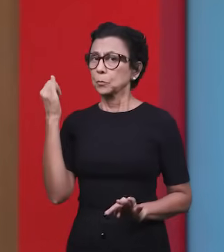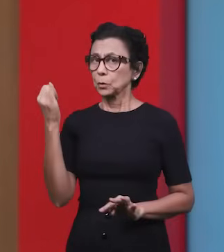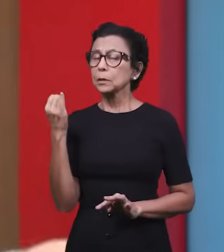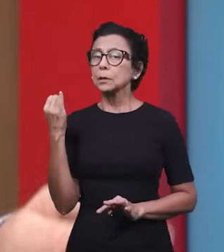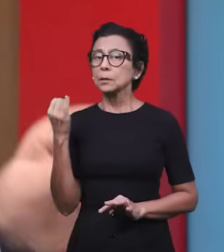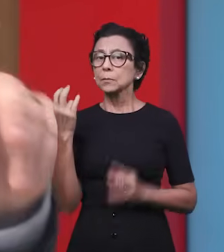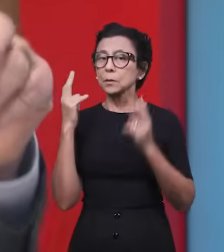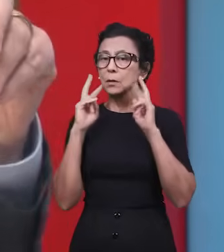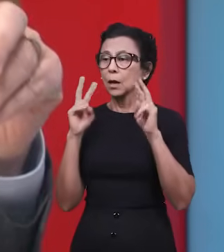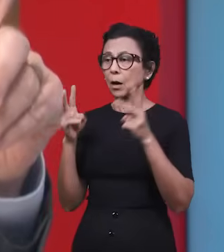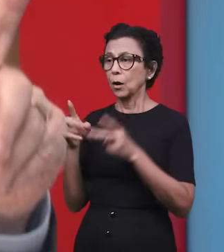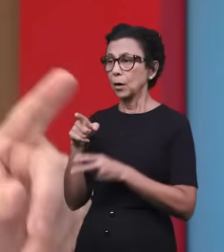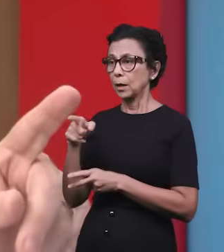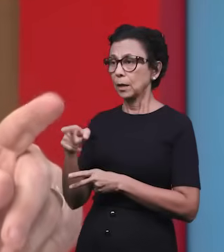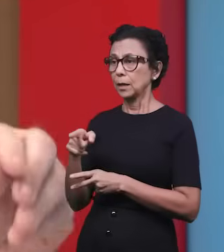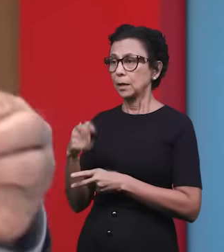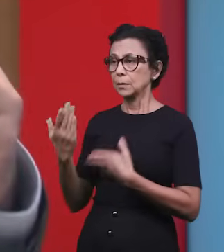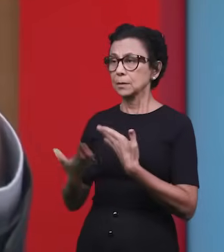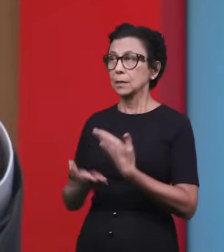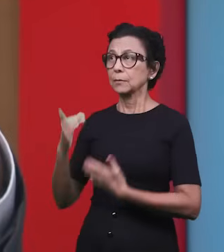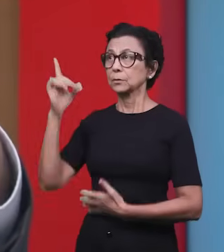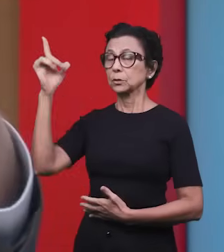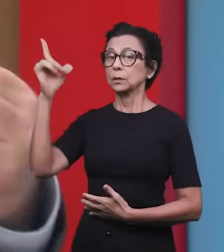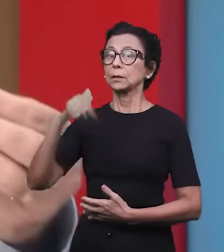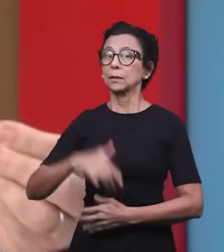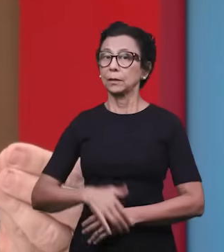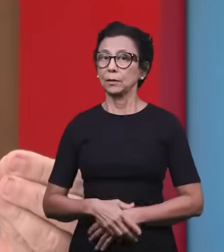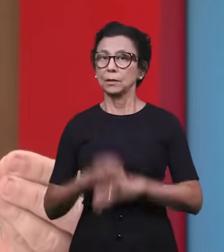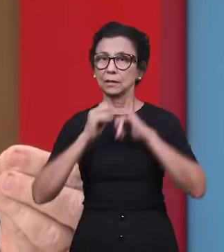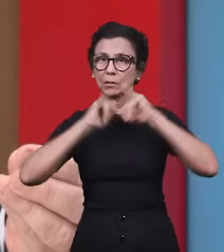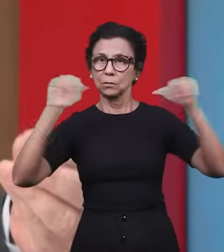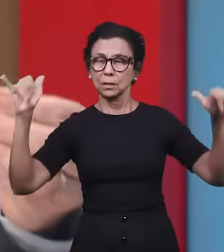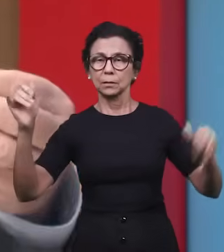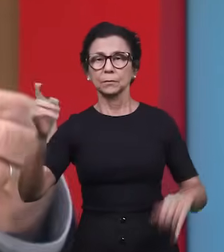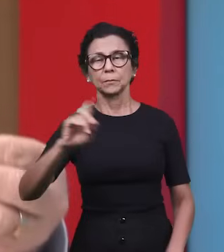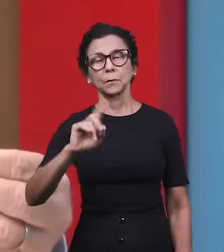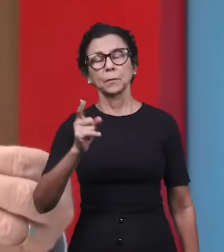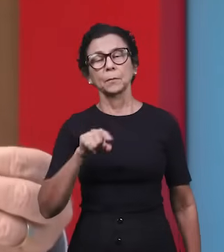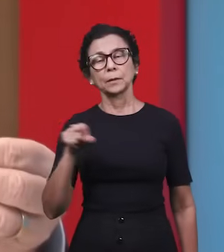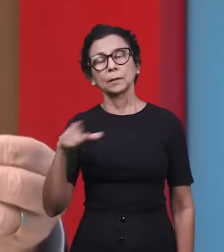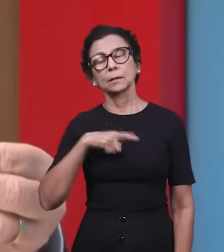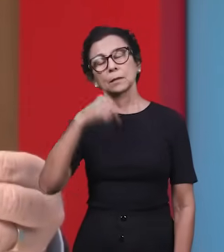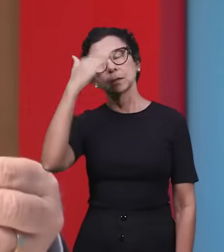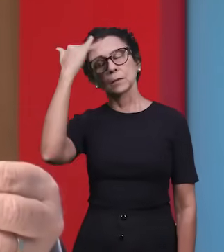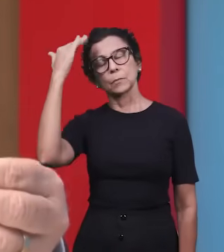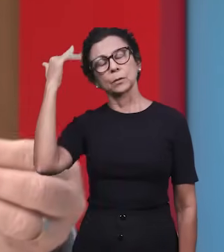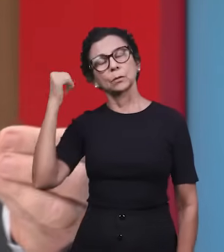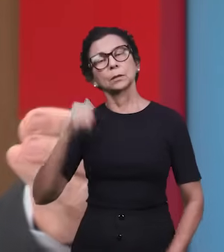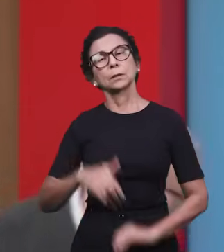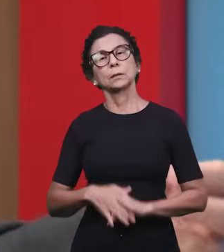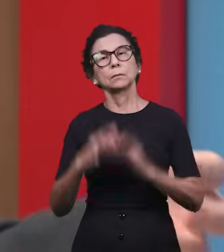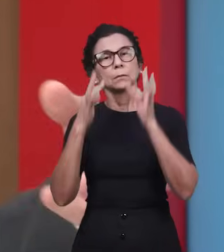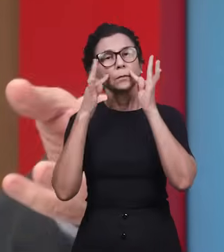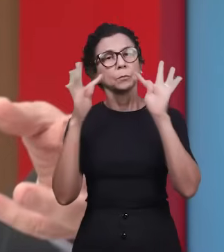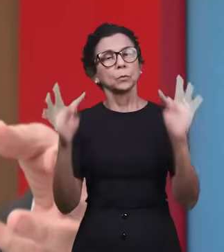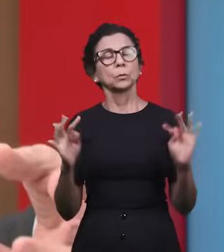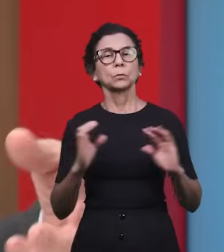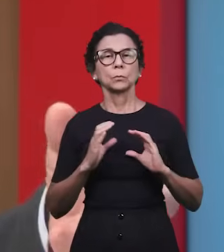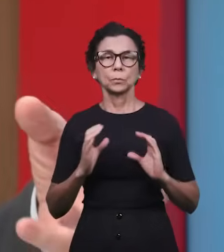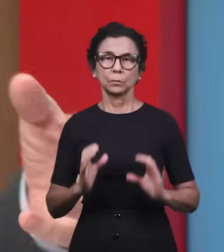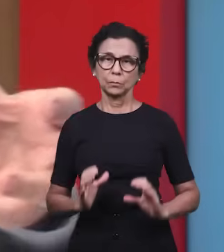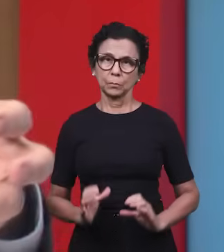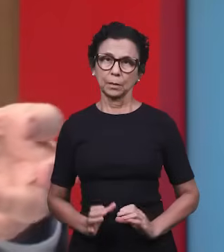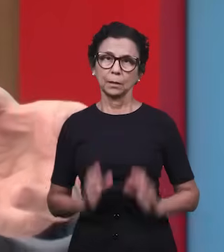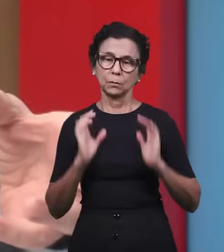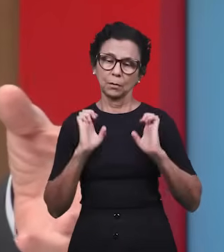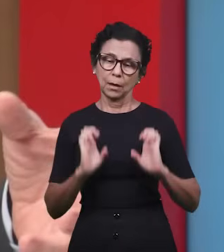quê? Porque ele saiu anunciando? Não, porque ele é sábio, como se portar, como fazer, como aglutinar